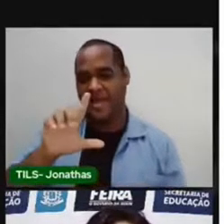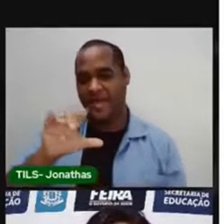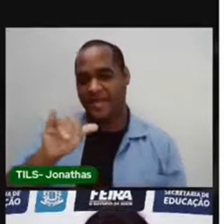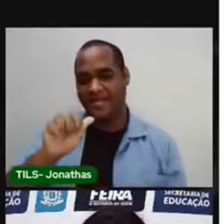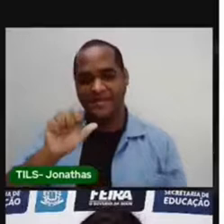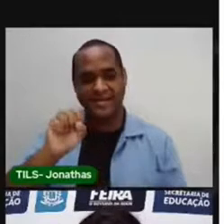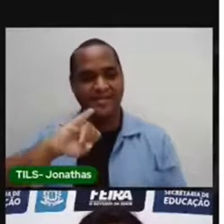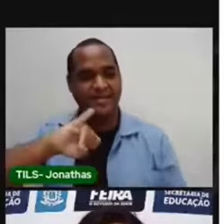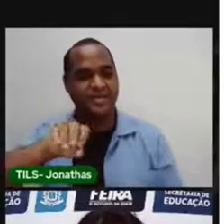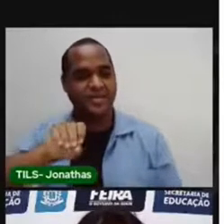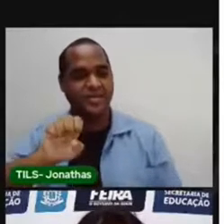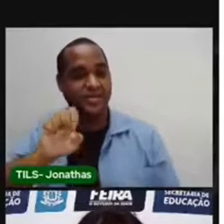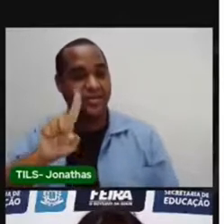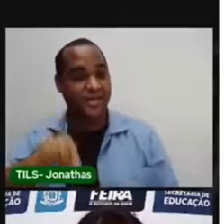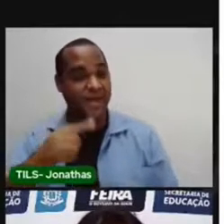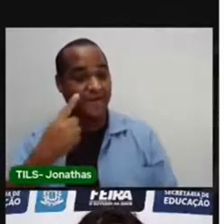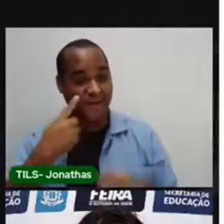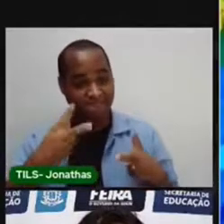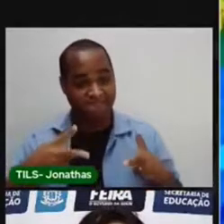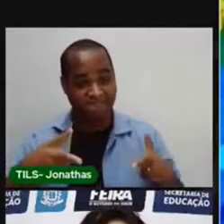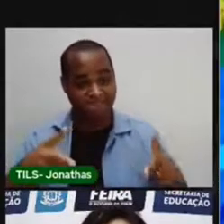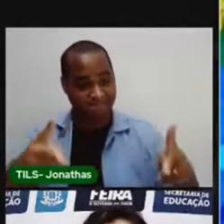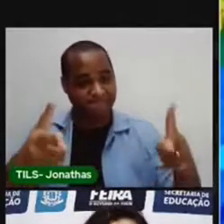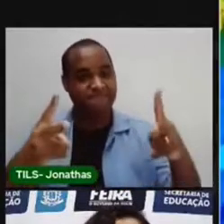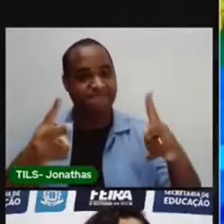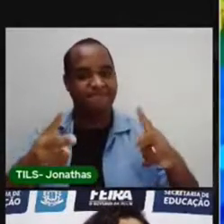José. Vamos continuar?